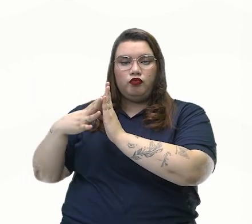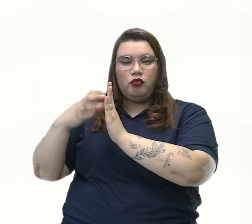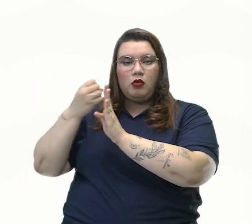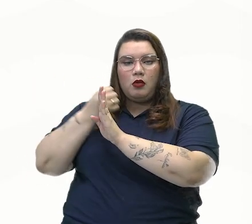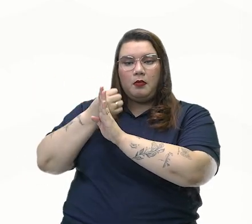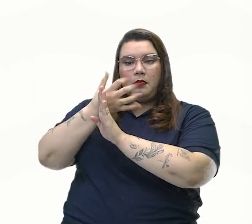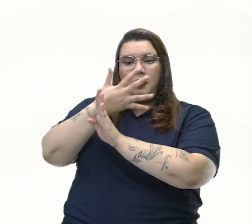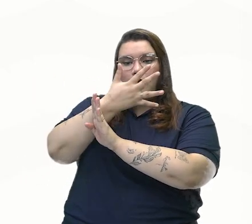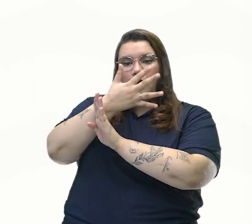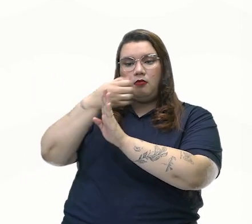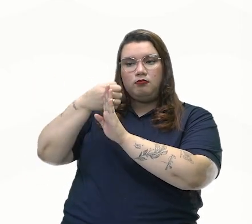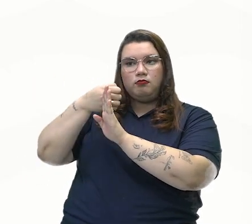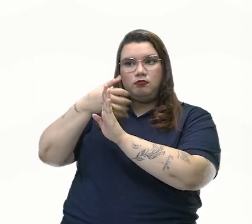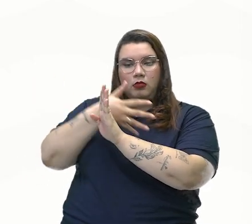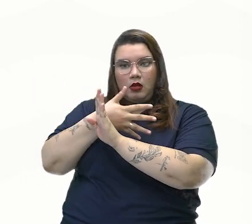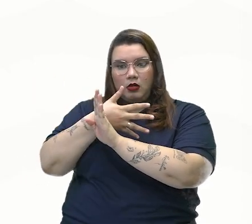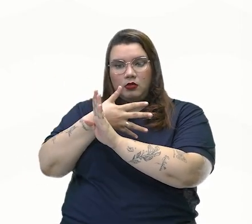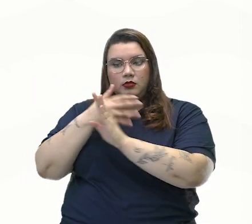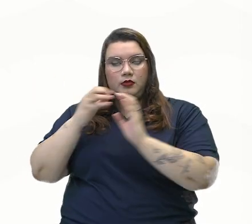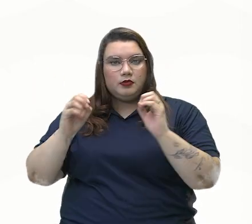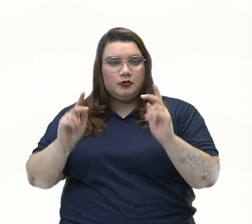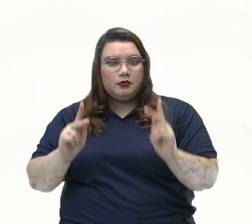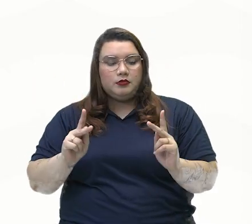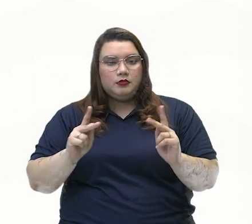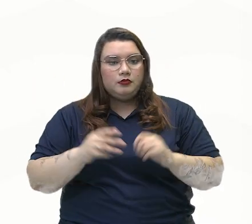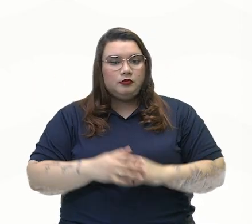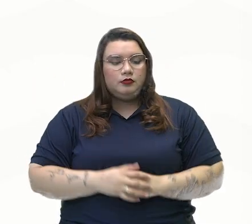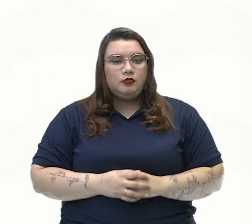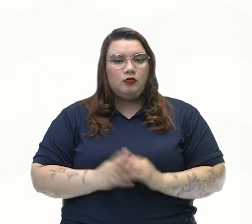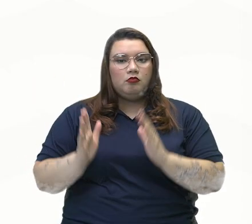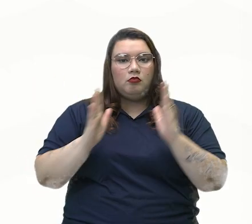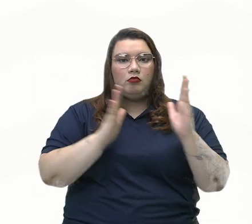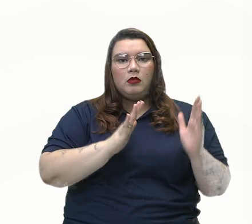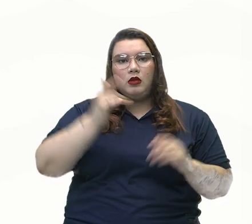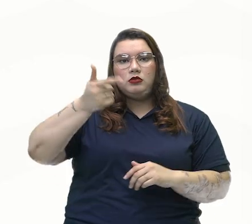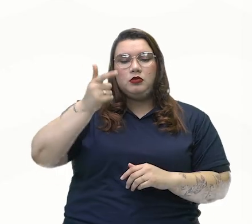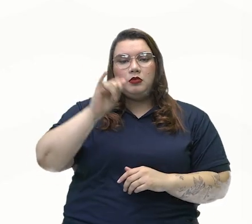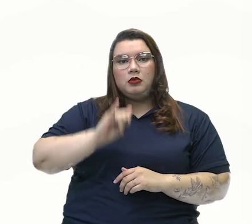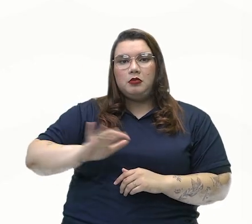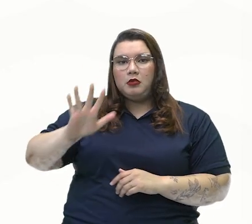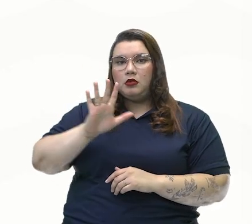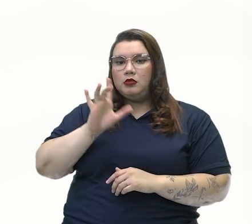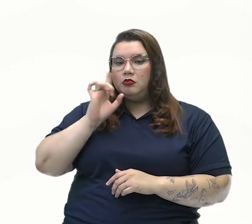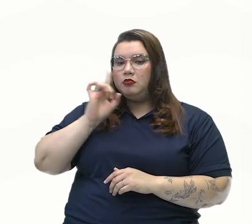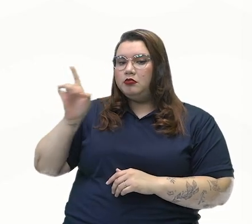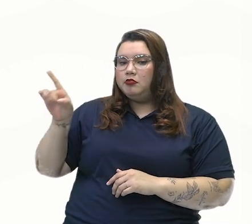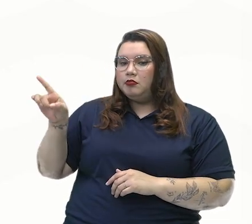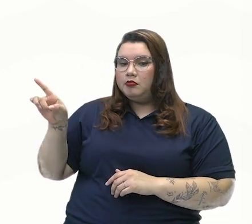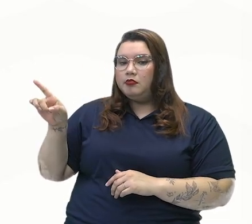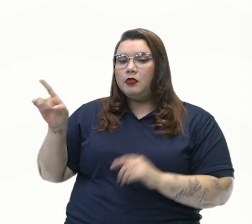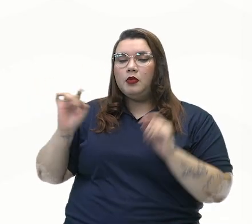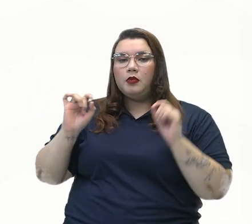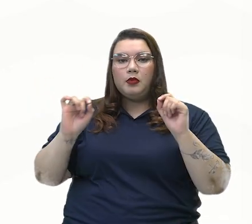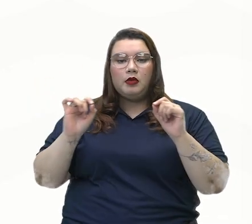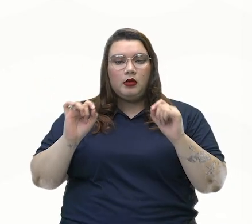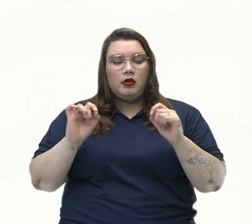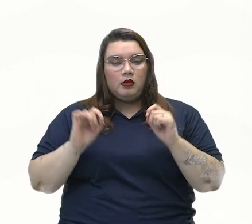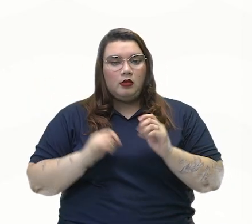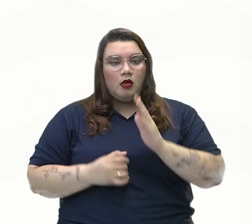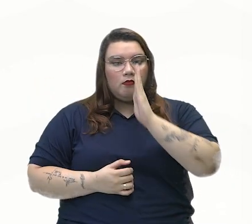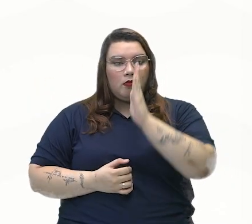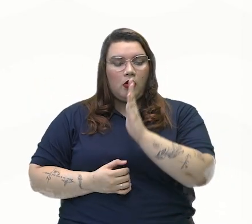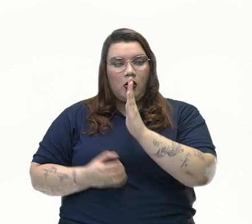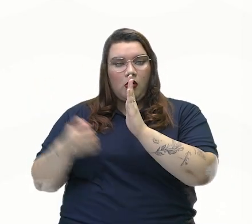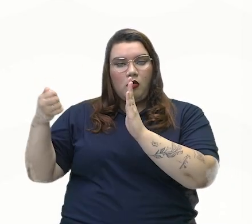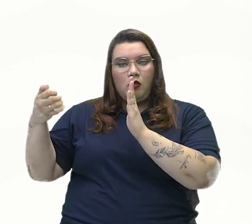divergem para direções diferentes. Tá? E o que é lente convergente? É aquelas em que os raios de